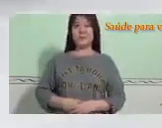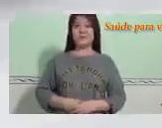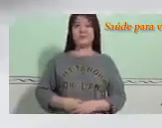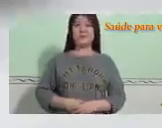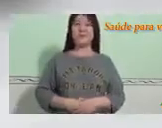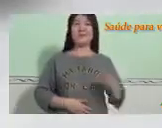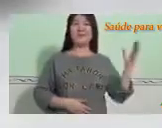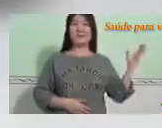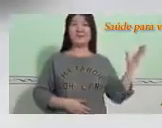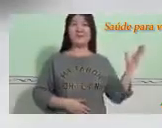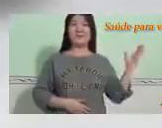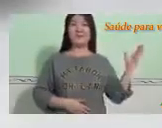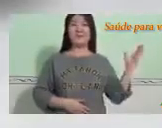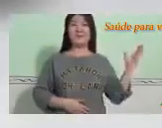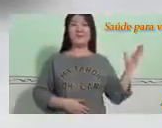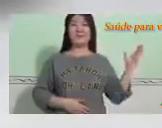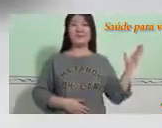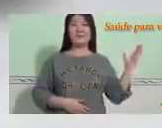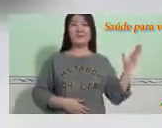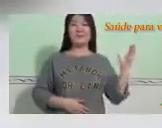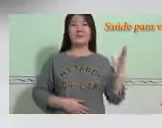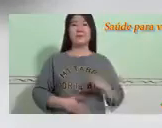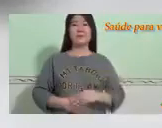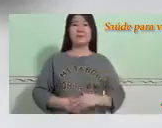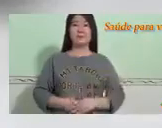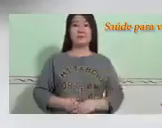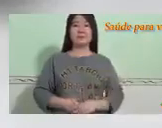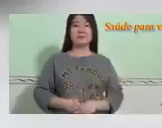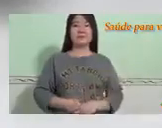sentiu qualquer desconforto vírgula poder para casa